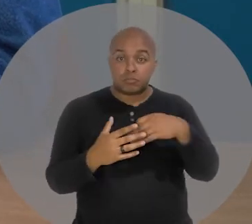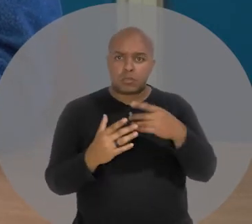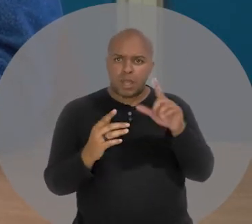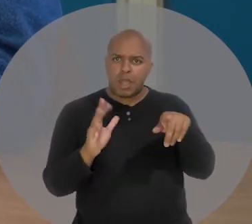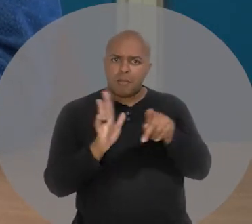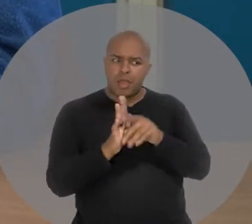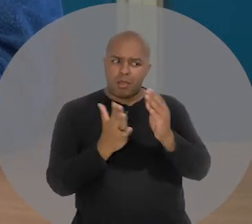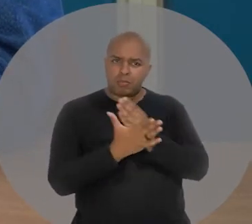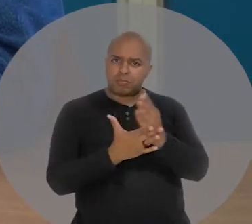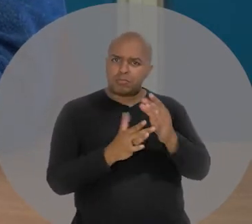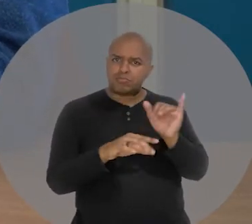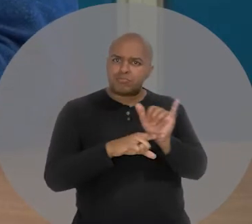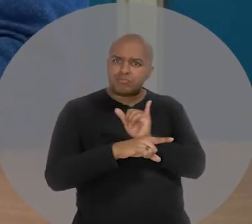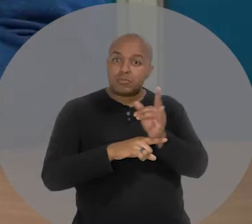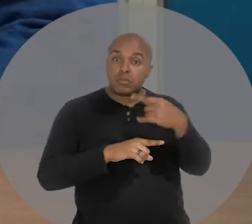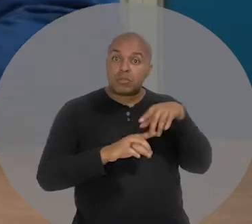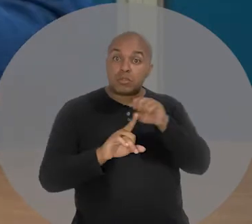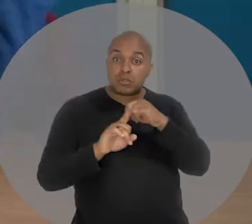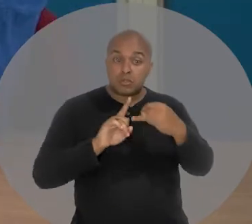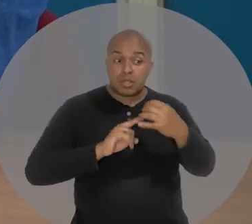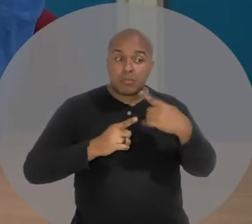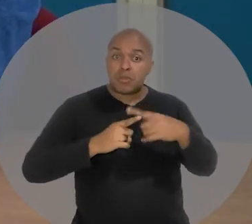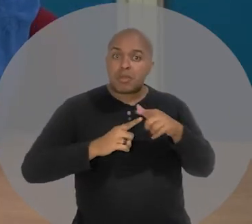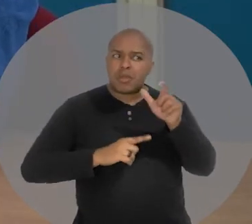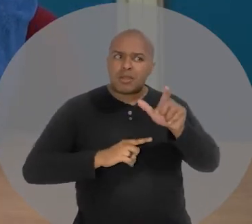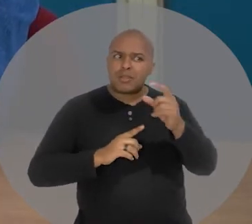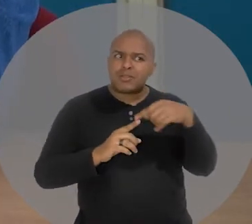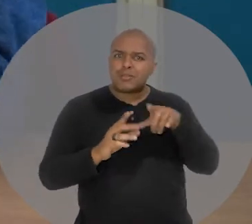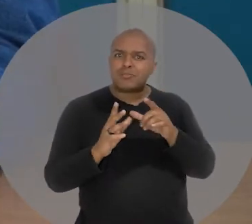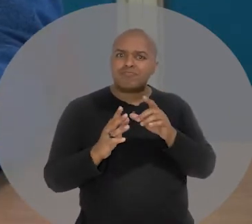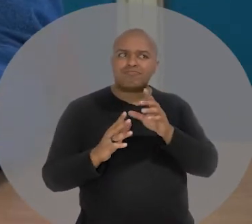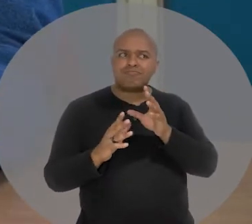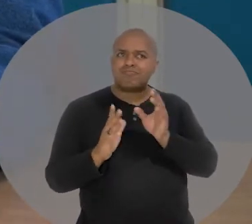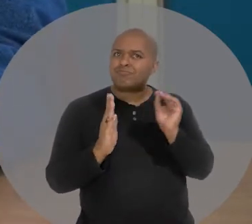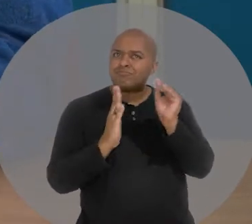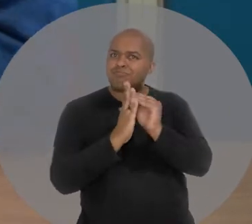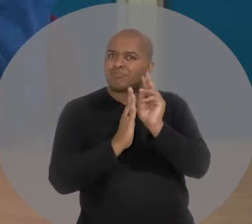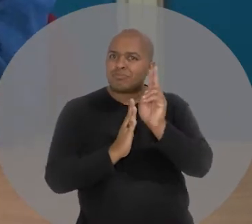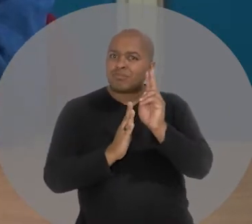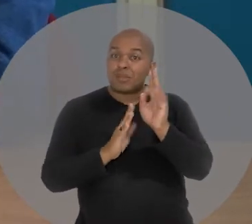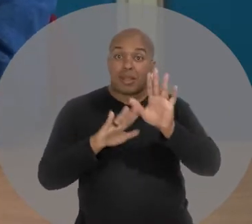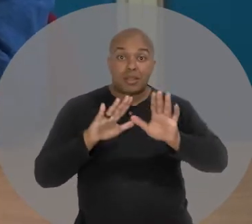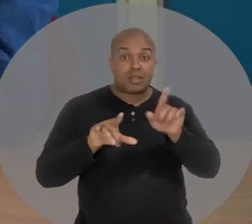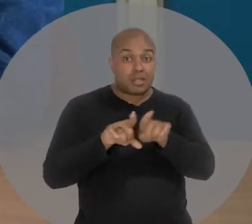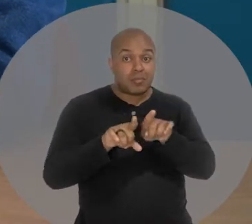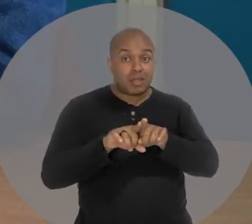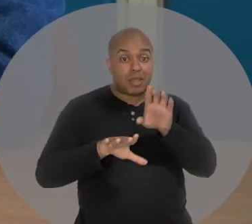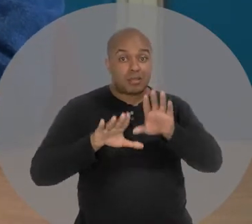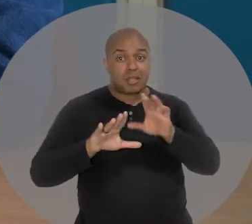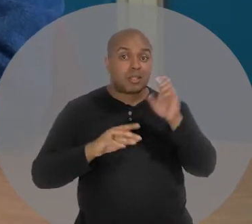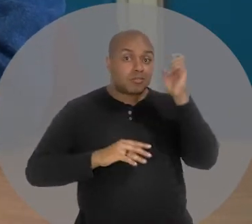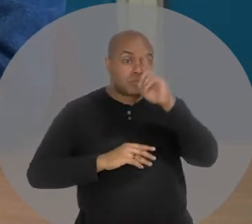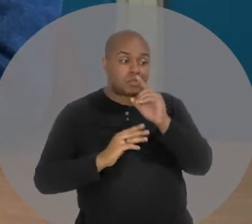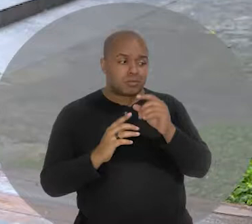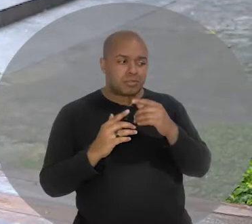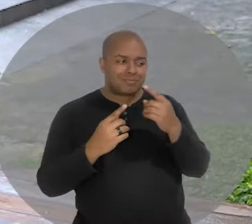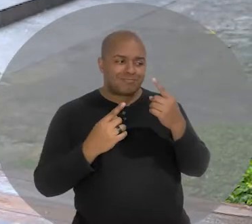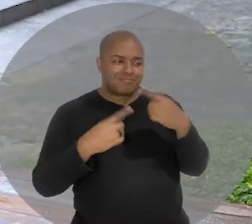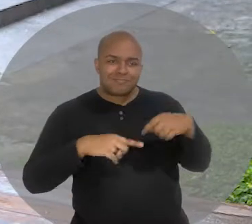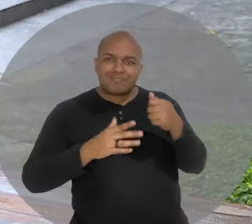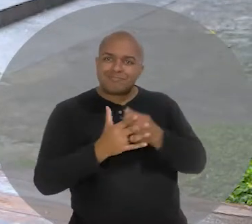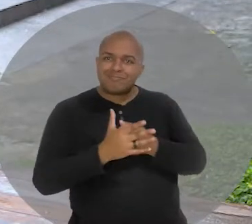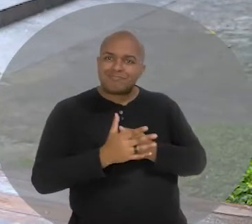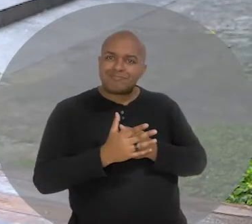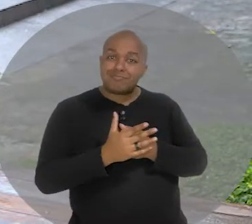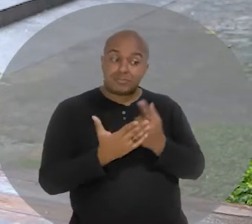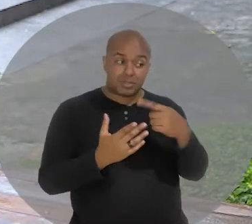que estrutura a nossa sociedade. Porque aquilo que a gente não nomeia, a gente também não... é mais difícil de combater, né? Então, para a